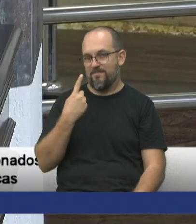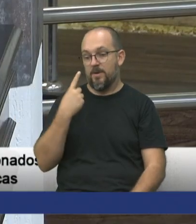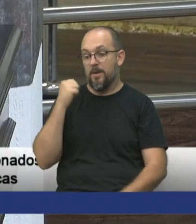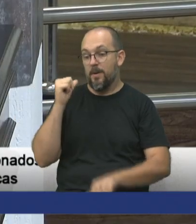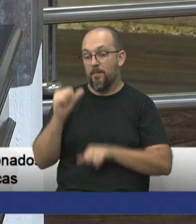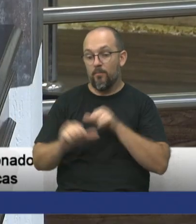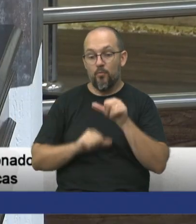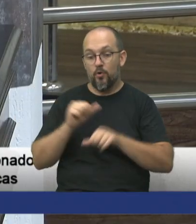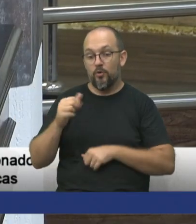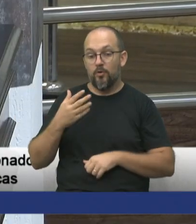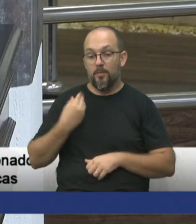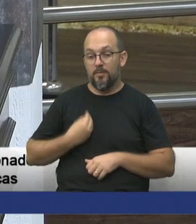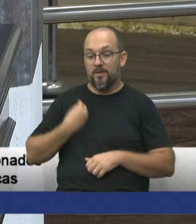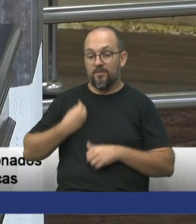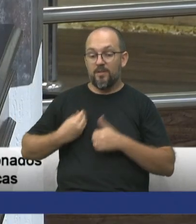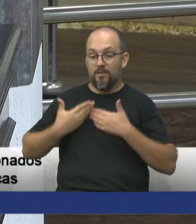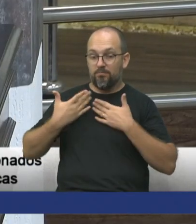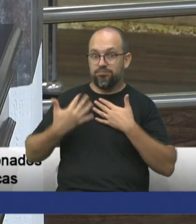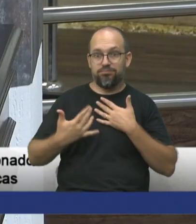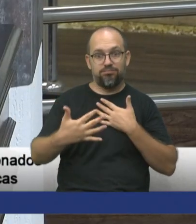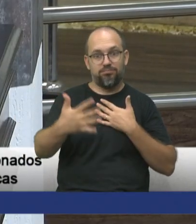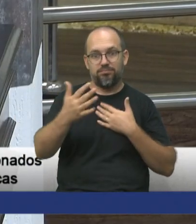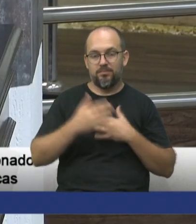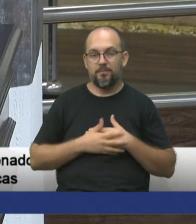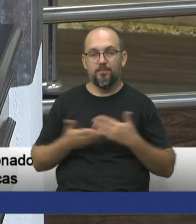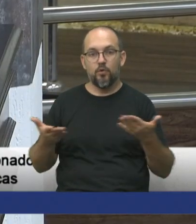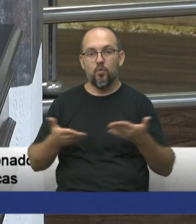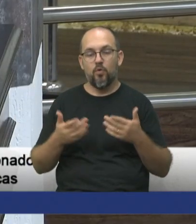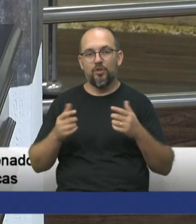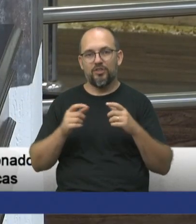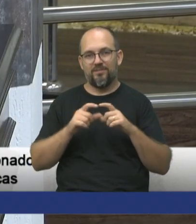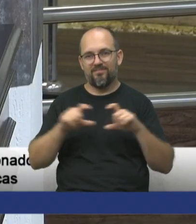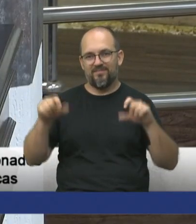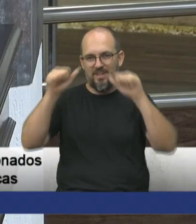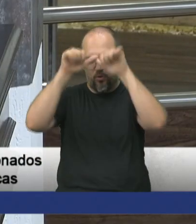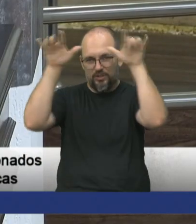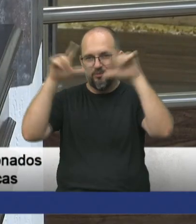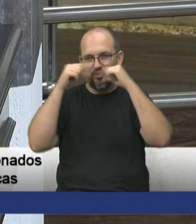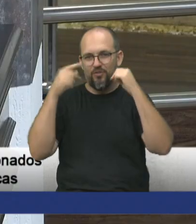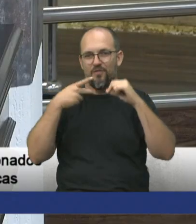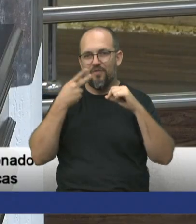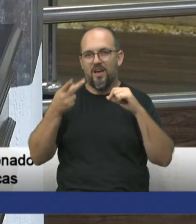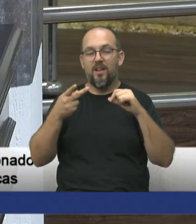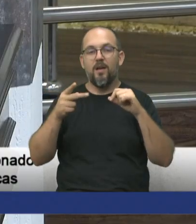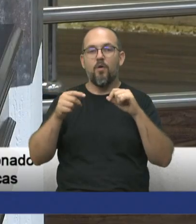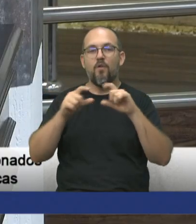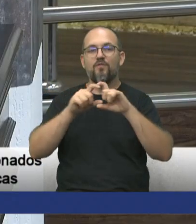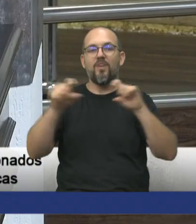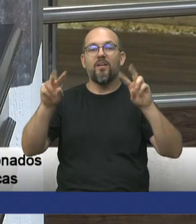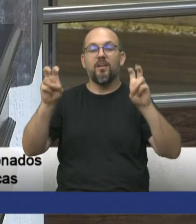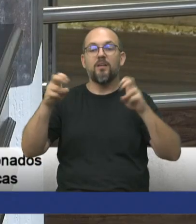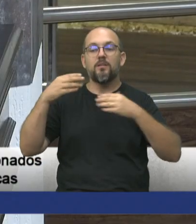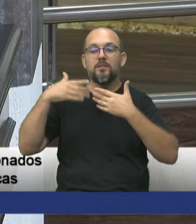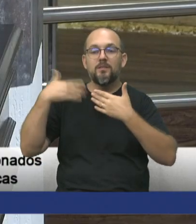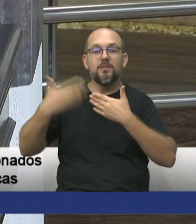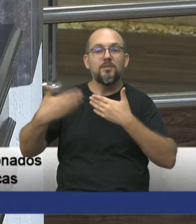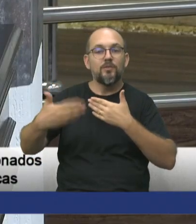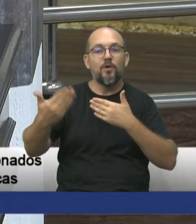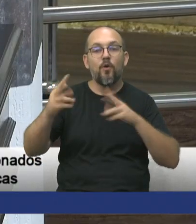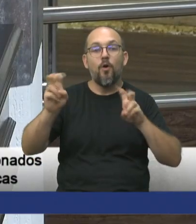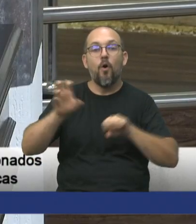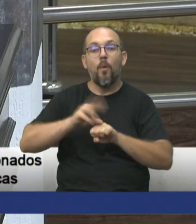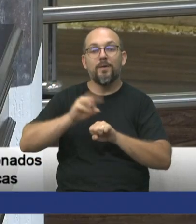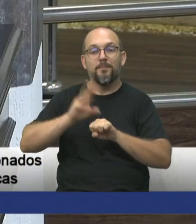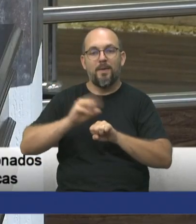jornada. Hoje o Autismo Jaú tem uma frase que a gente fala que é uma jornada de conhecimento. Eu poderia falar que, no